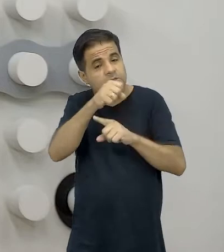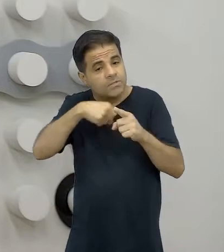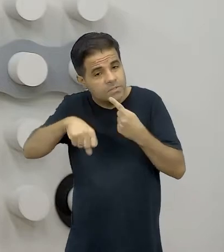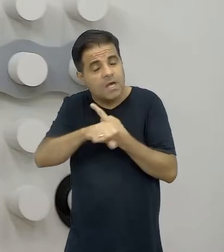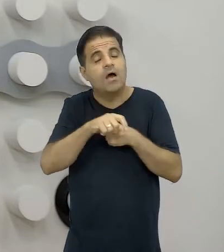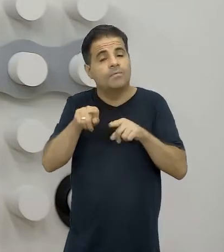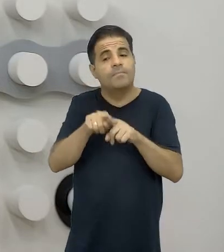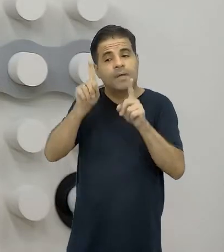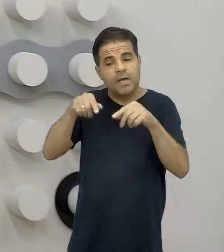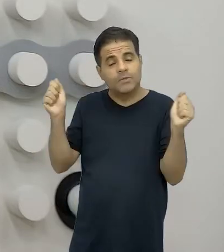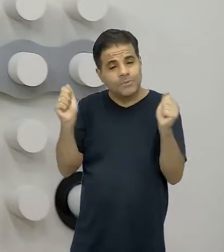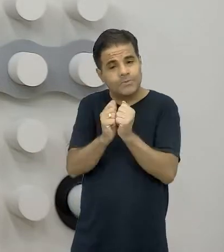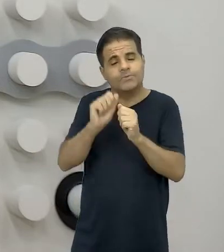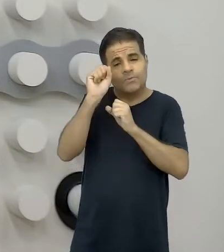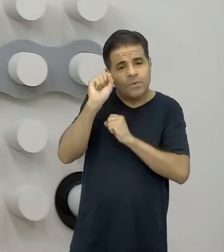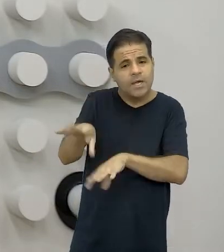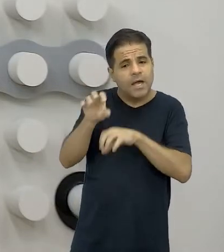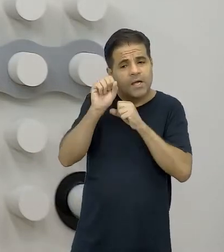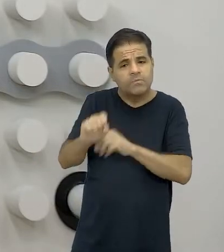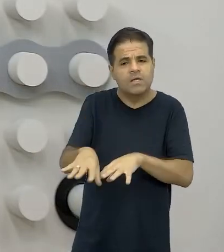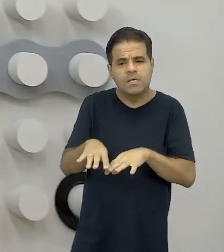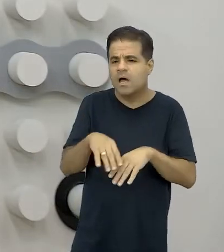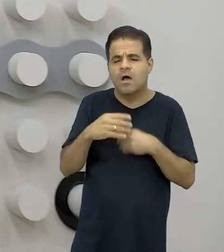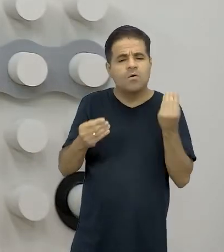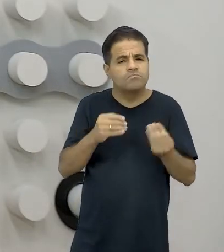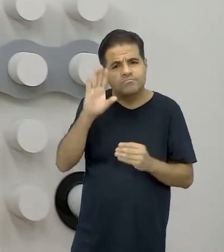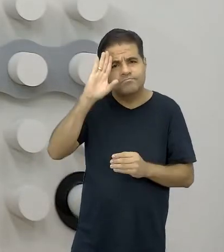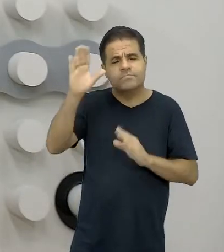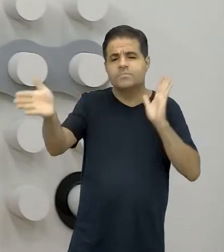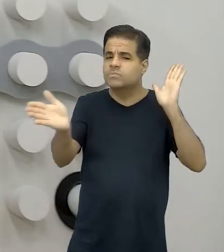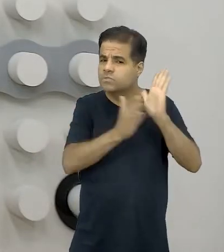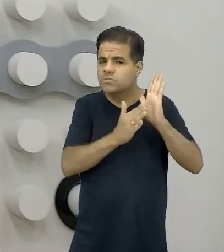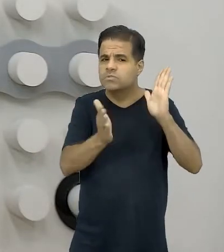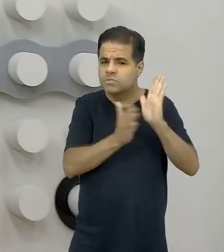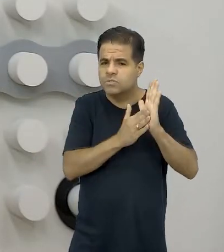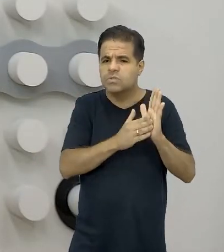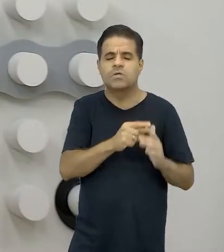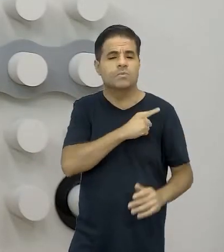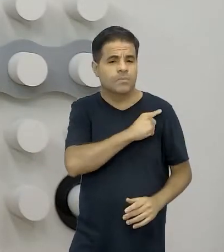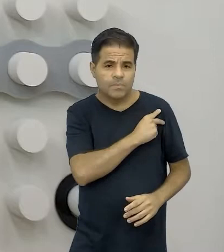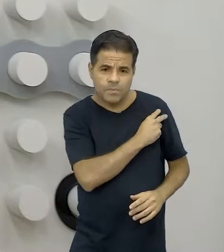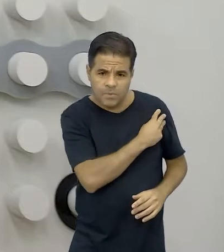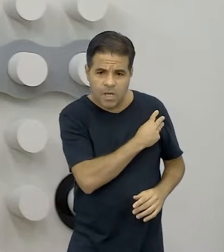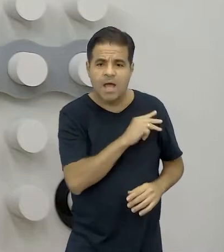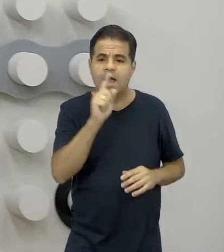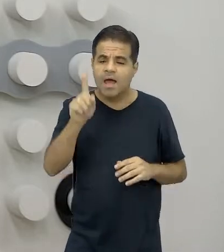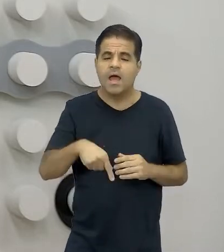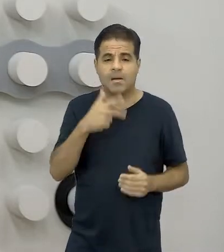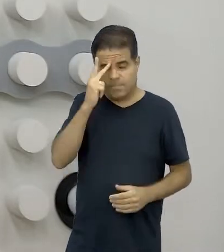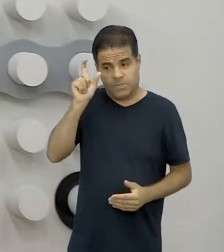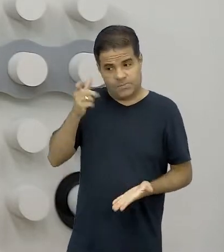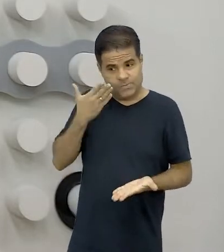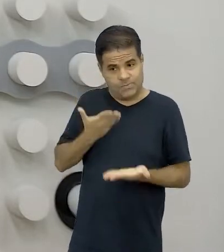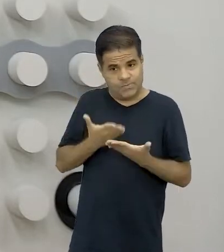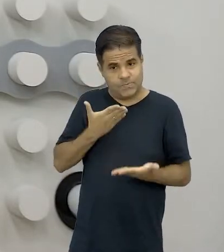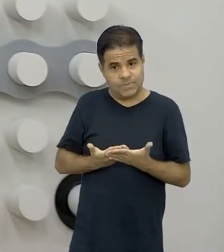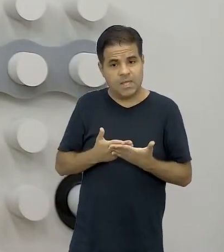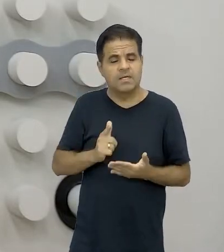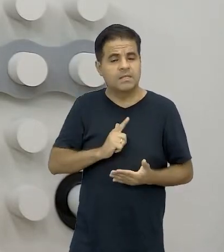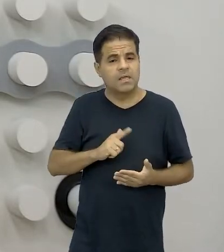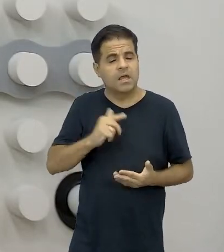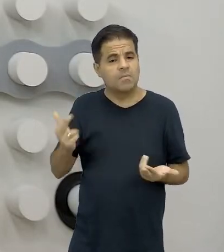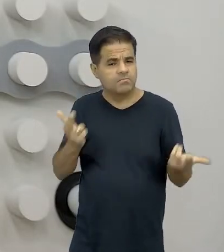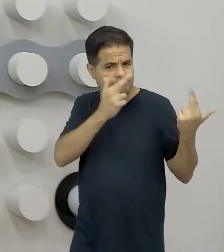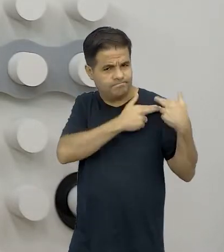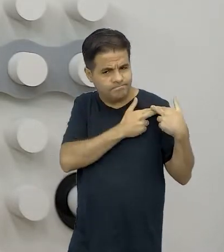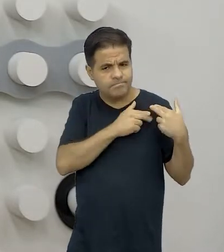e da educação juntos, né? E como uma das propostas do novo ensino médio é que o estudante ele tenha um